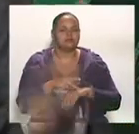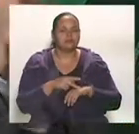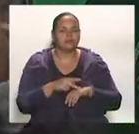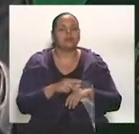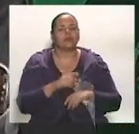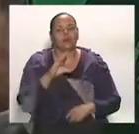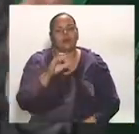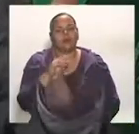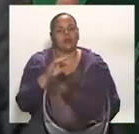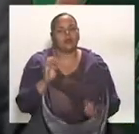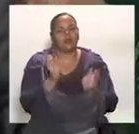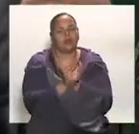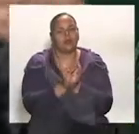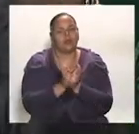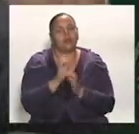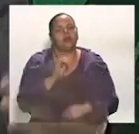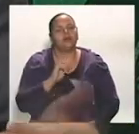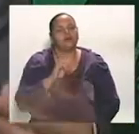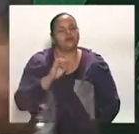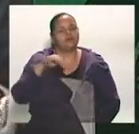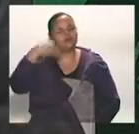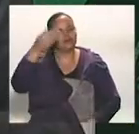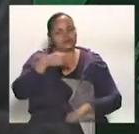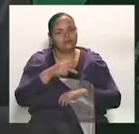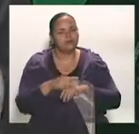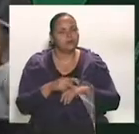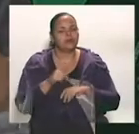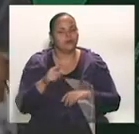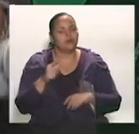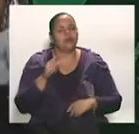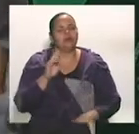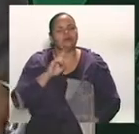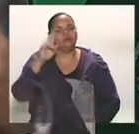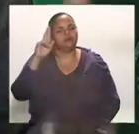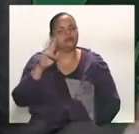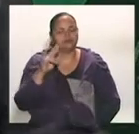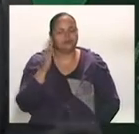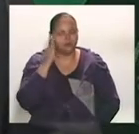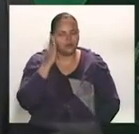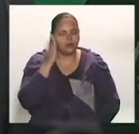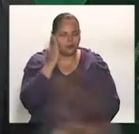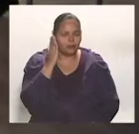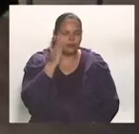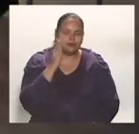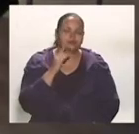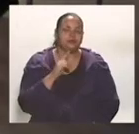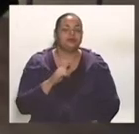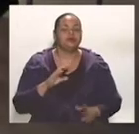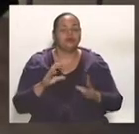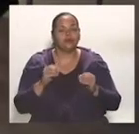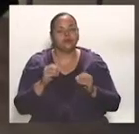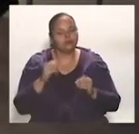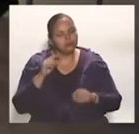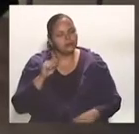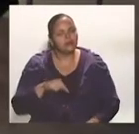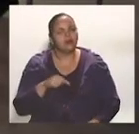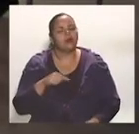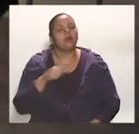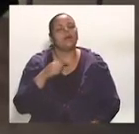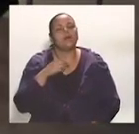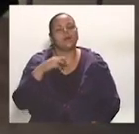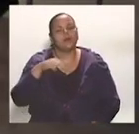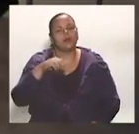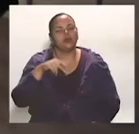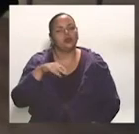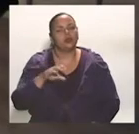eventos olímpicos, né, dos patrocínios. Quer dizer, toda entidade, o deputado sabe muito melhor do que eu, toda entidade que opera em regime